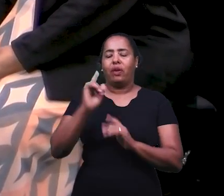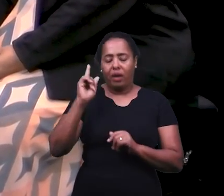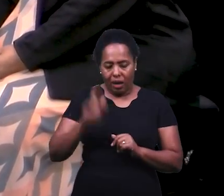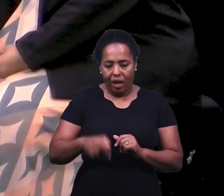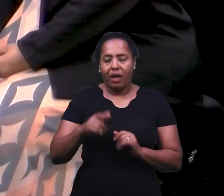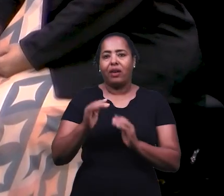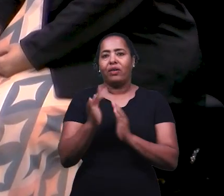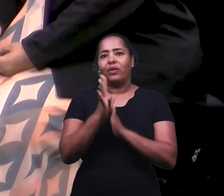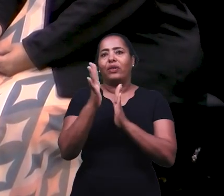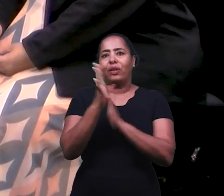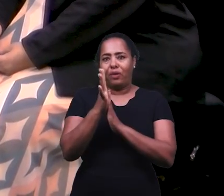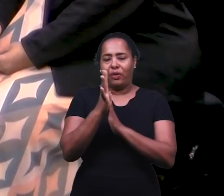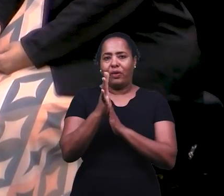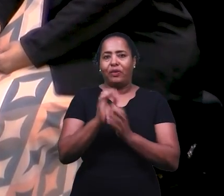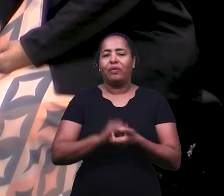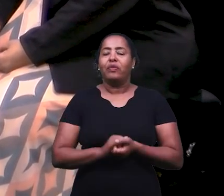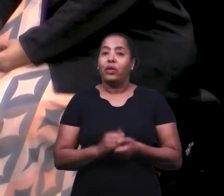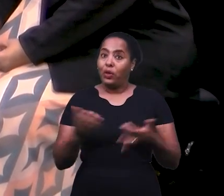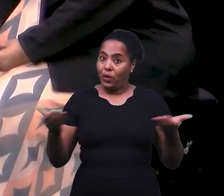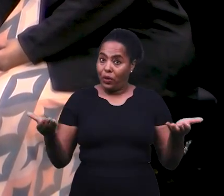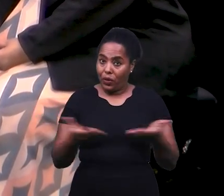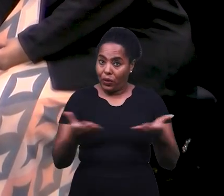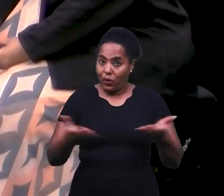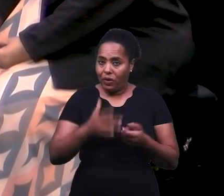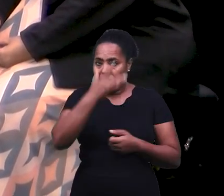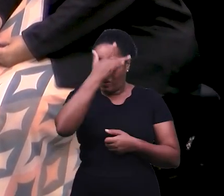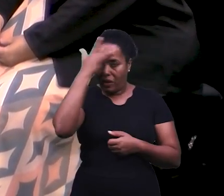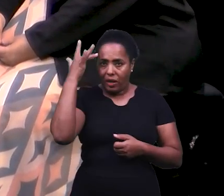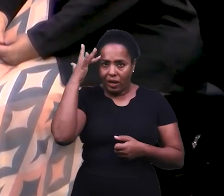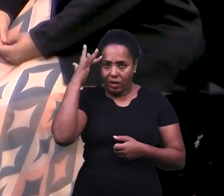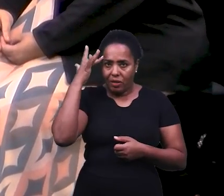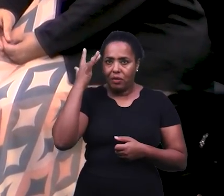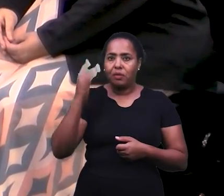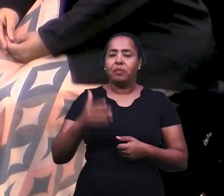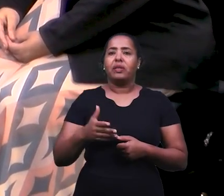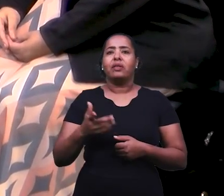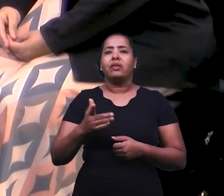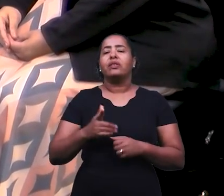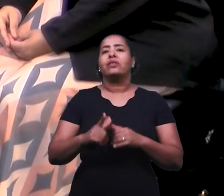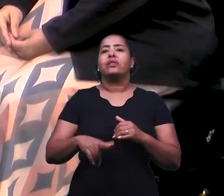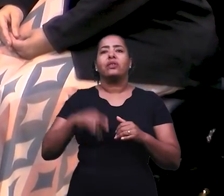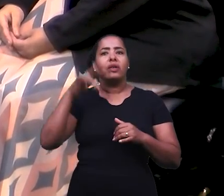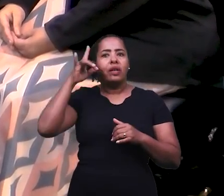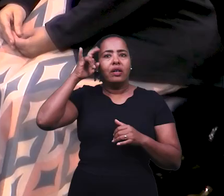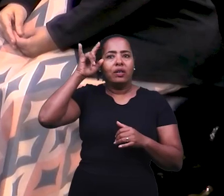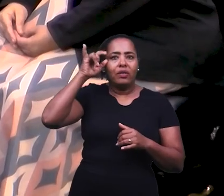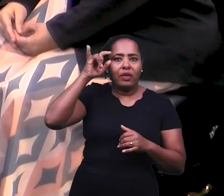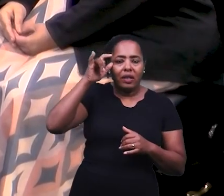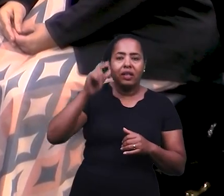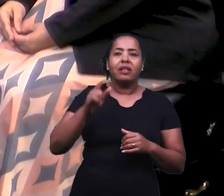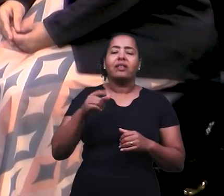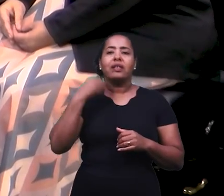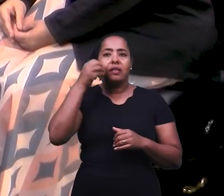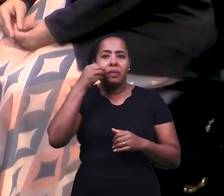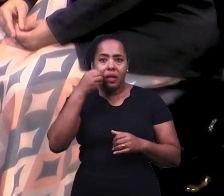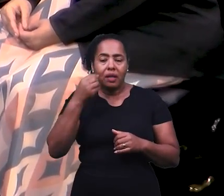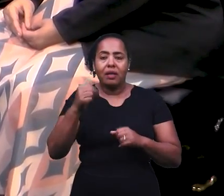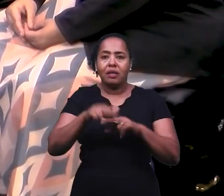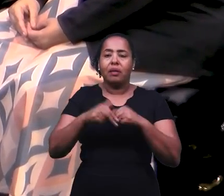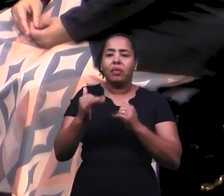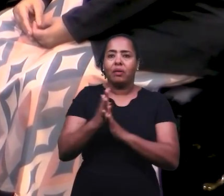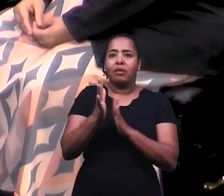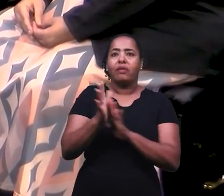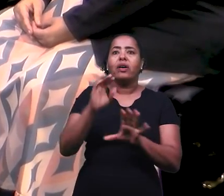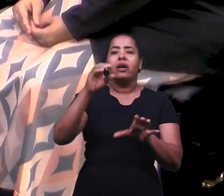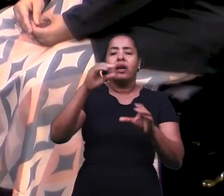não, realmente, esse louvor é o louvor. E hoje, assim, as pessoas mandam, né, no direct, no Instagram,